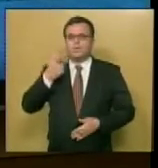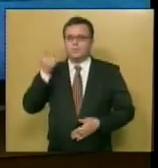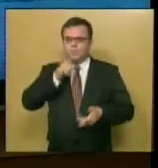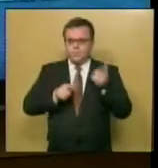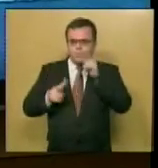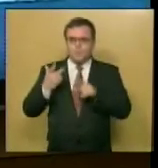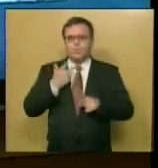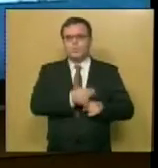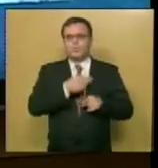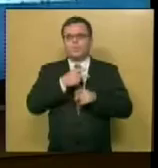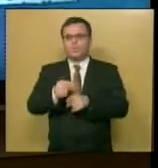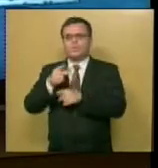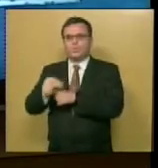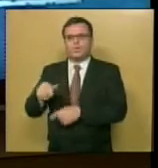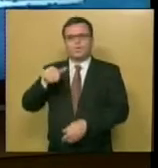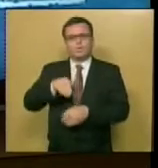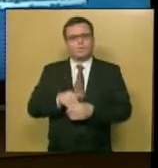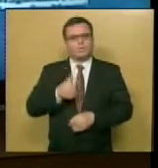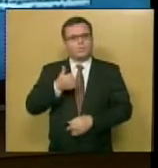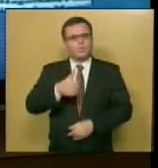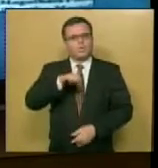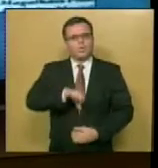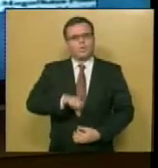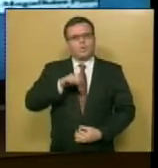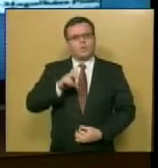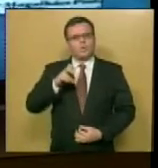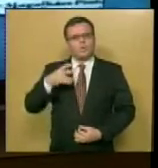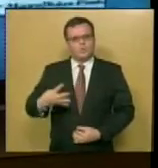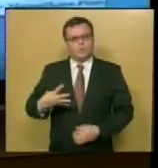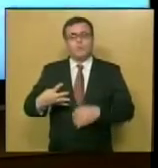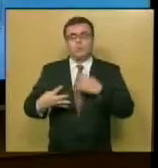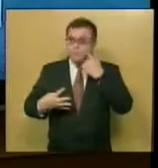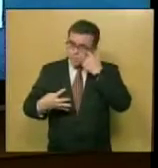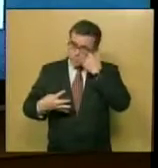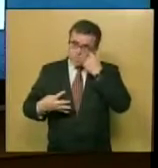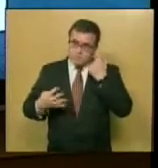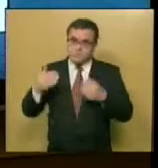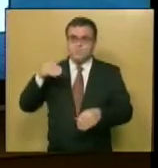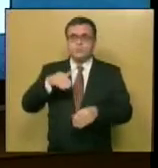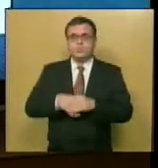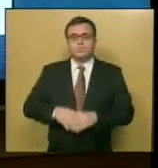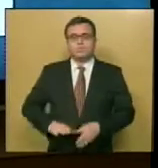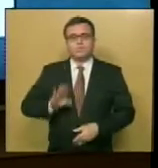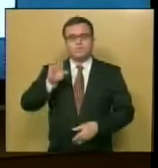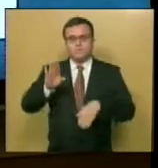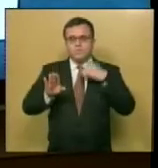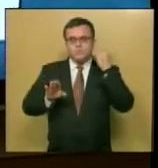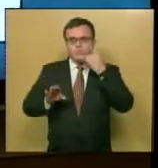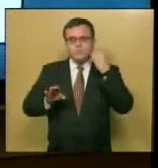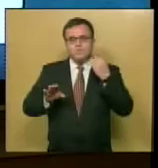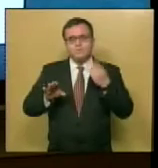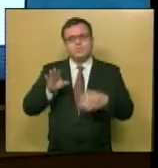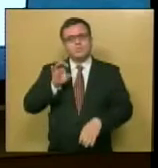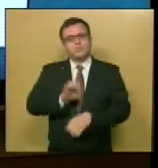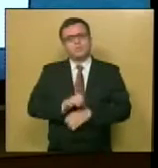vitórias eleitorais. Em 1954, foi eleito deputado estadual.